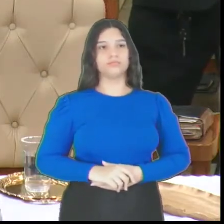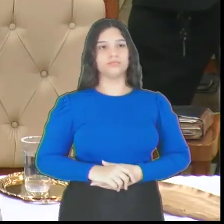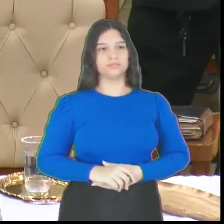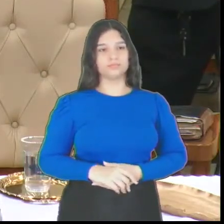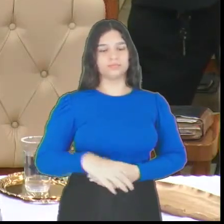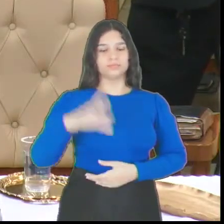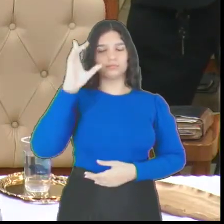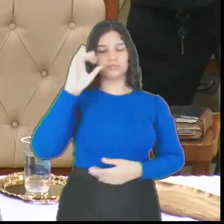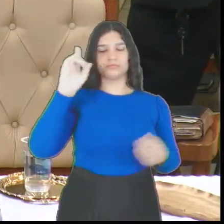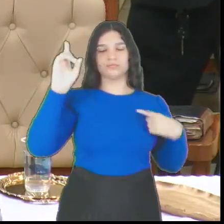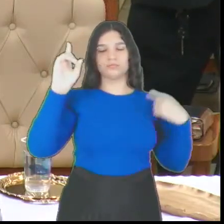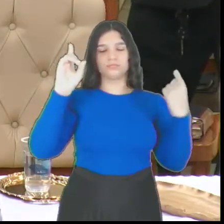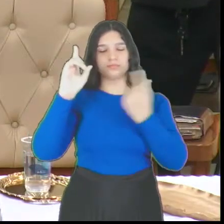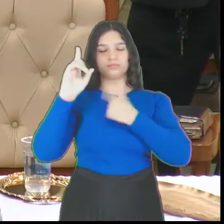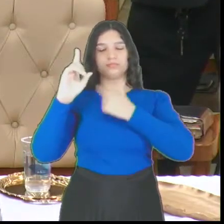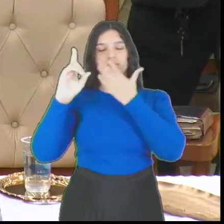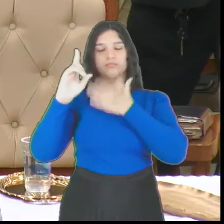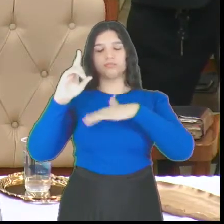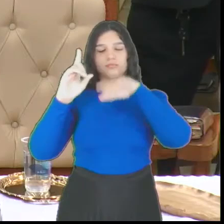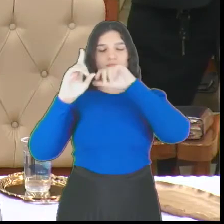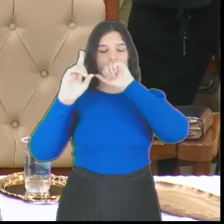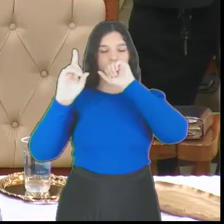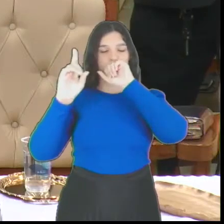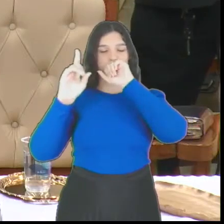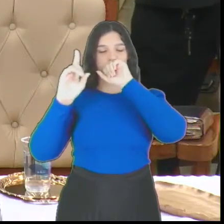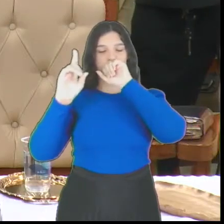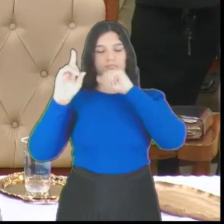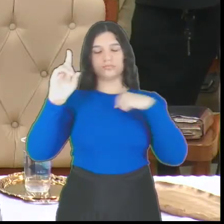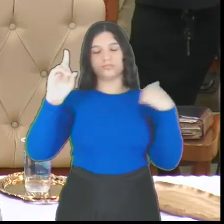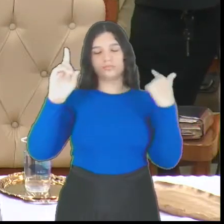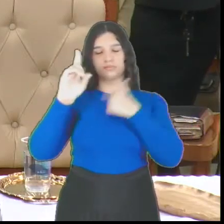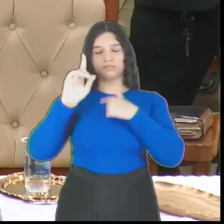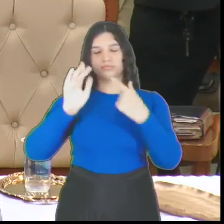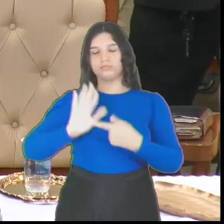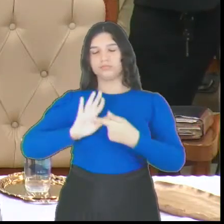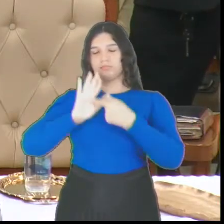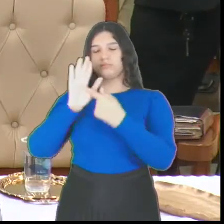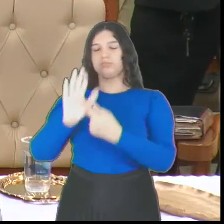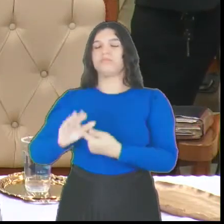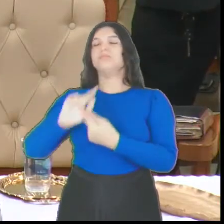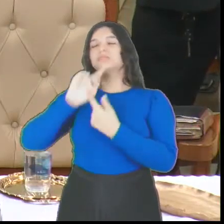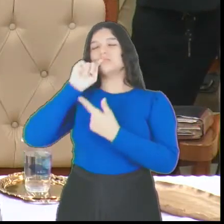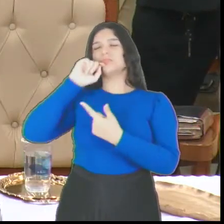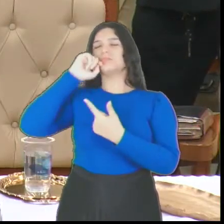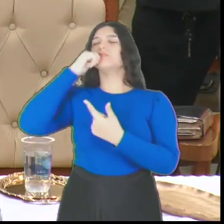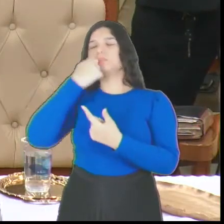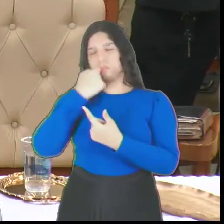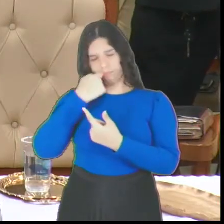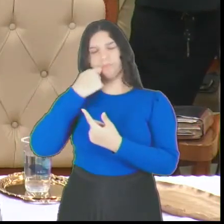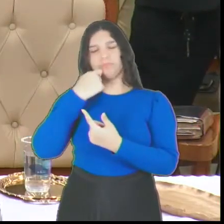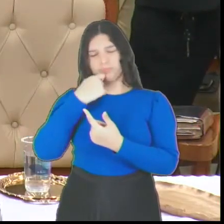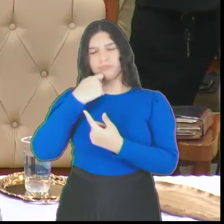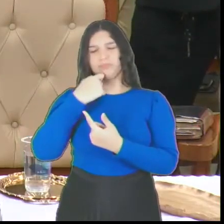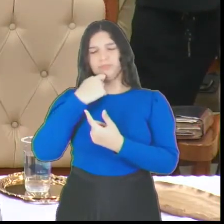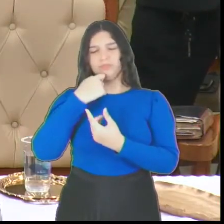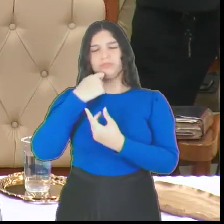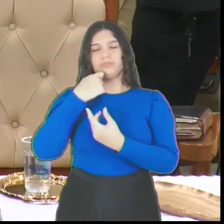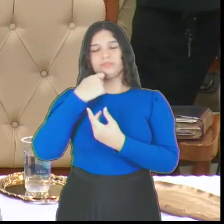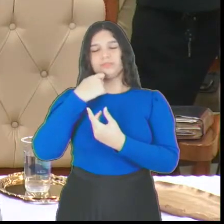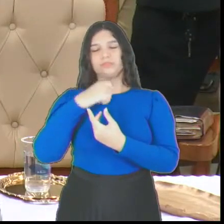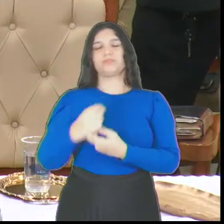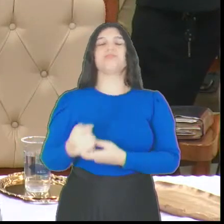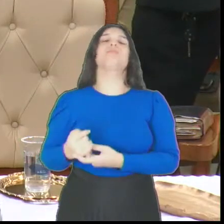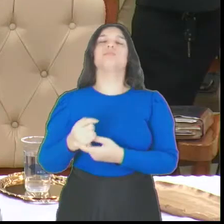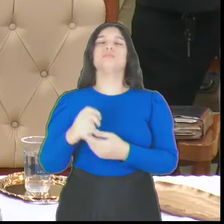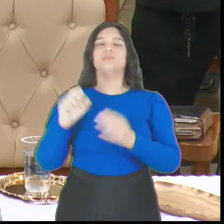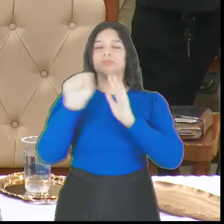Nosso Deus e nosso Pai, nós apresentamos este pão, Senhor, que é o símbolo sacrossanto do